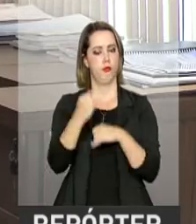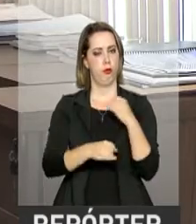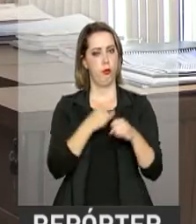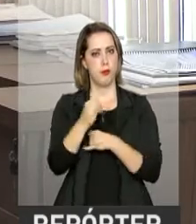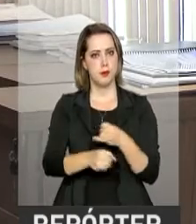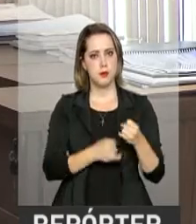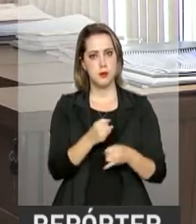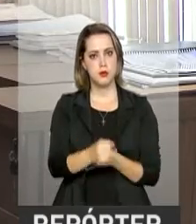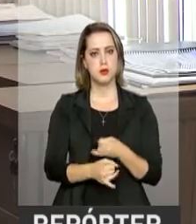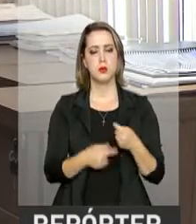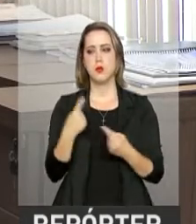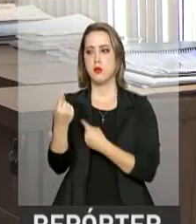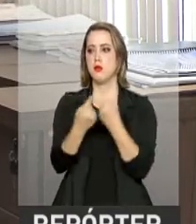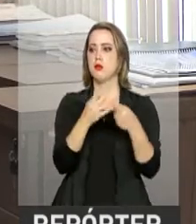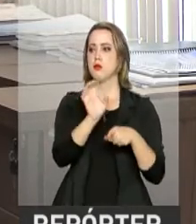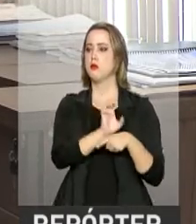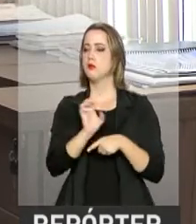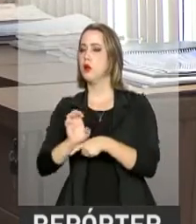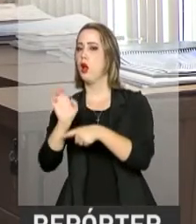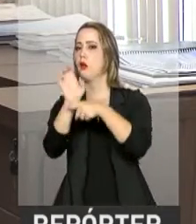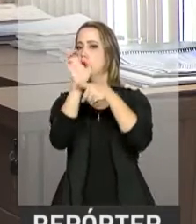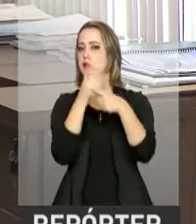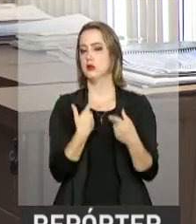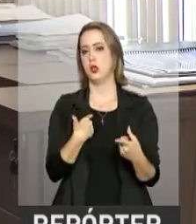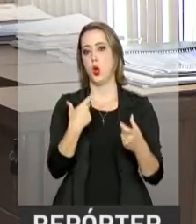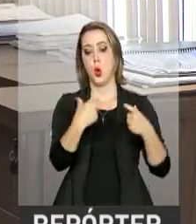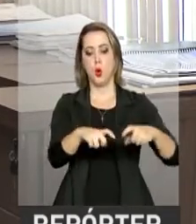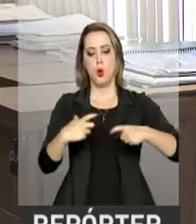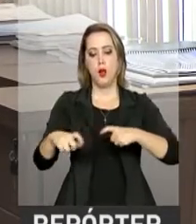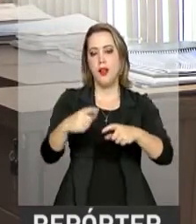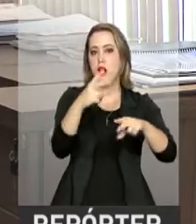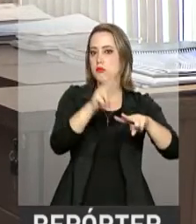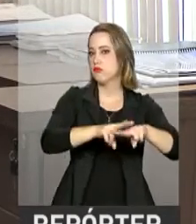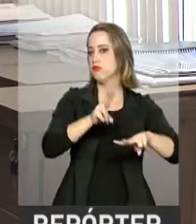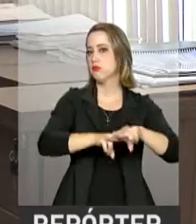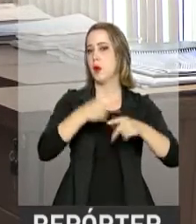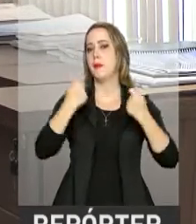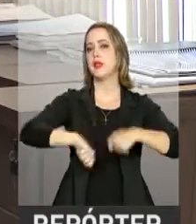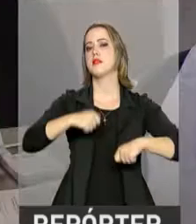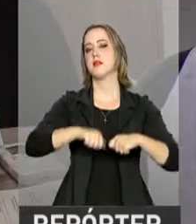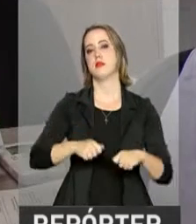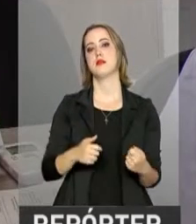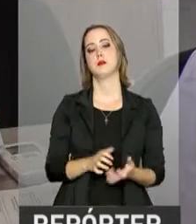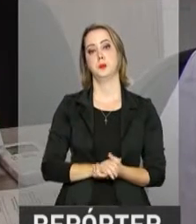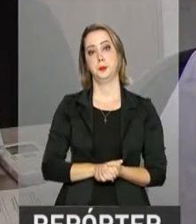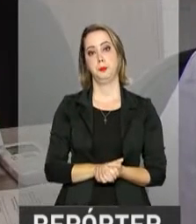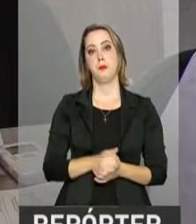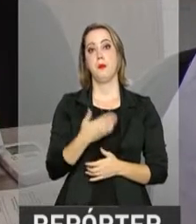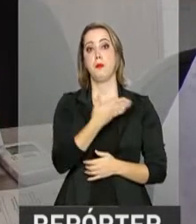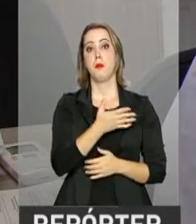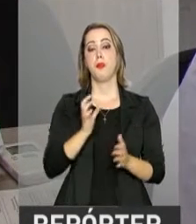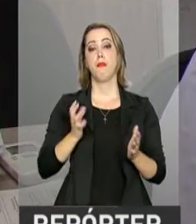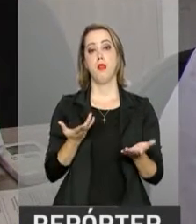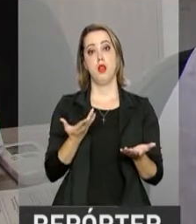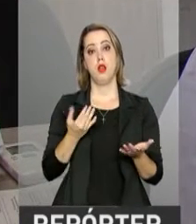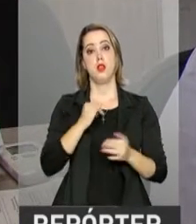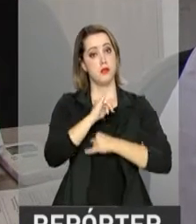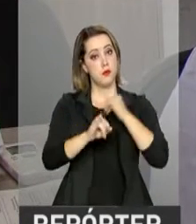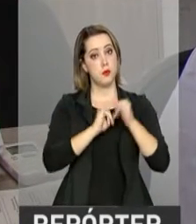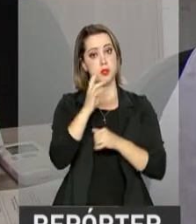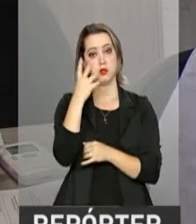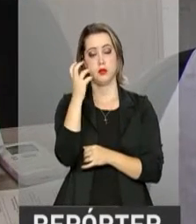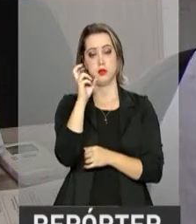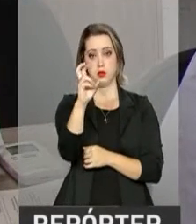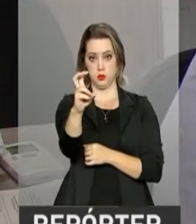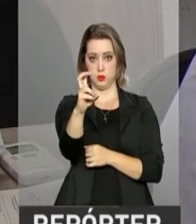os estados os estabelecimentos prisionais estão mais precisando neste momento o banco de dados tem cinco módulos o